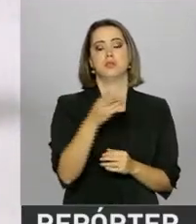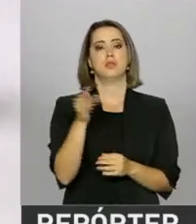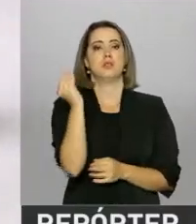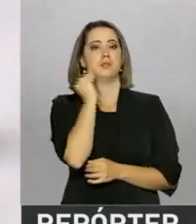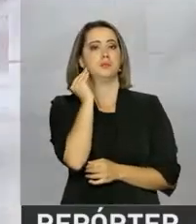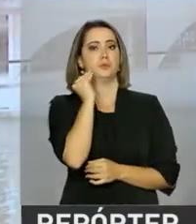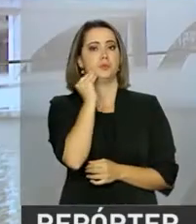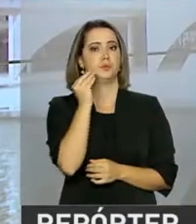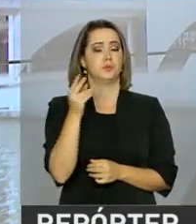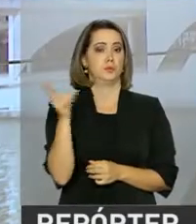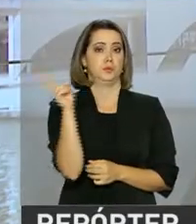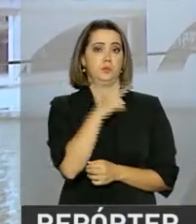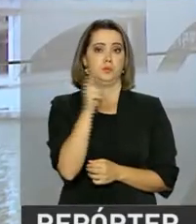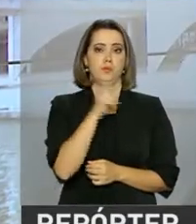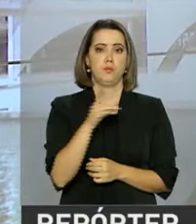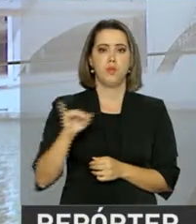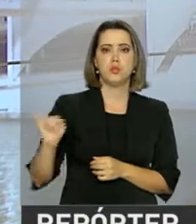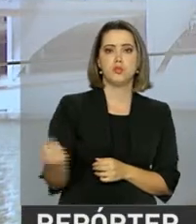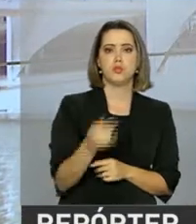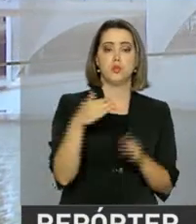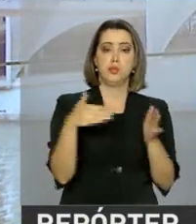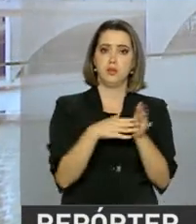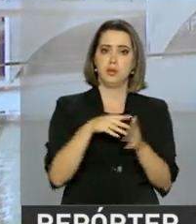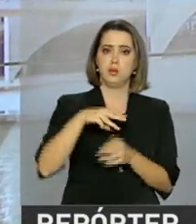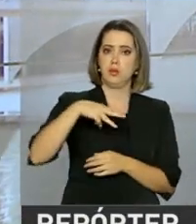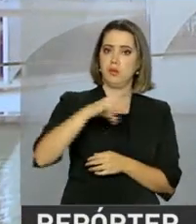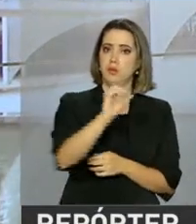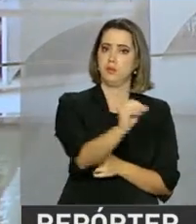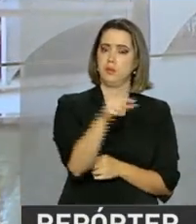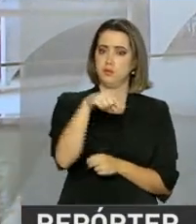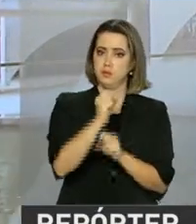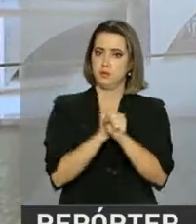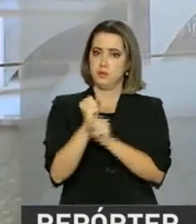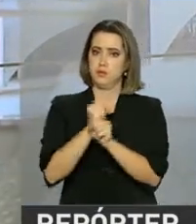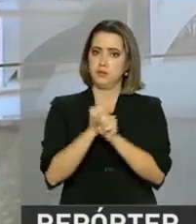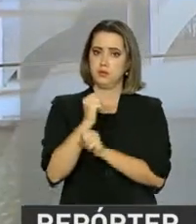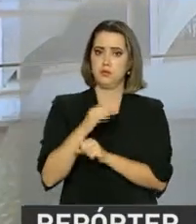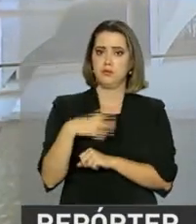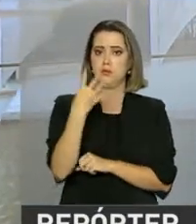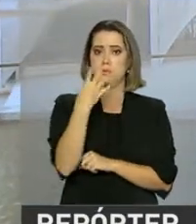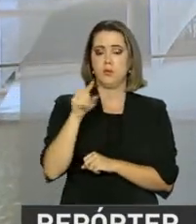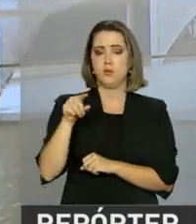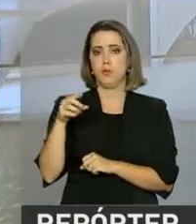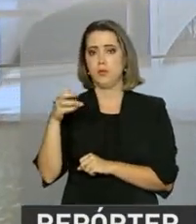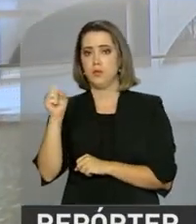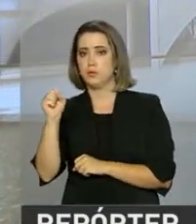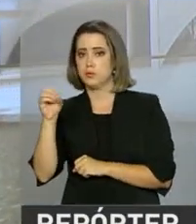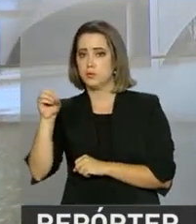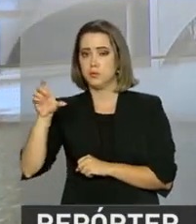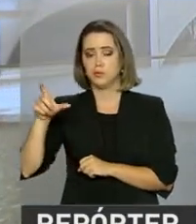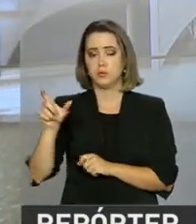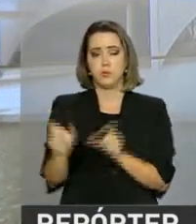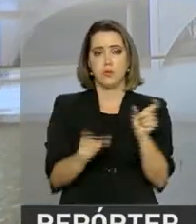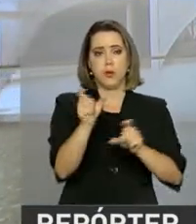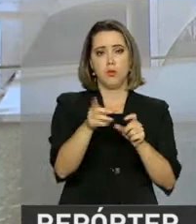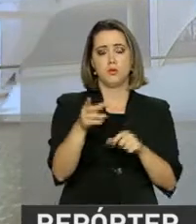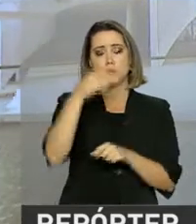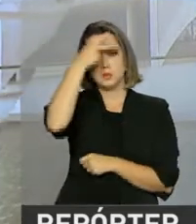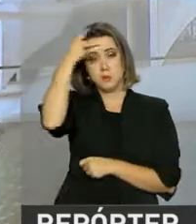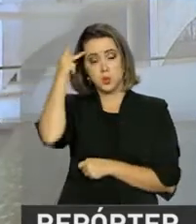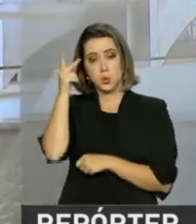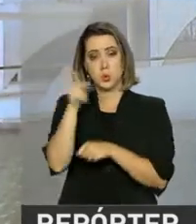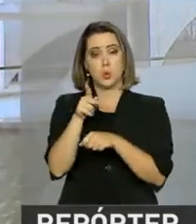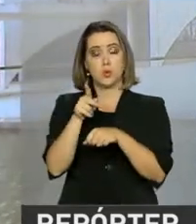rápidos de janeiro a março deste ano foram registrados cerca de quatro mil e 800 casos desliga em todo o país